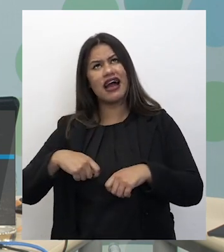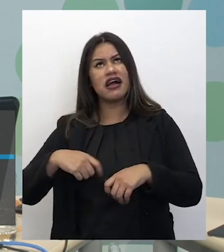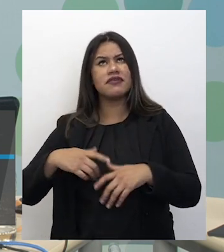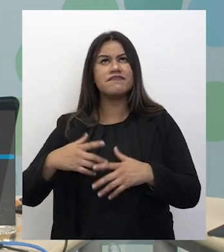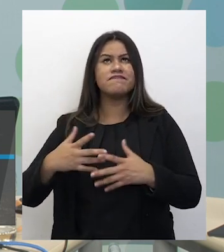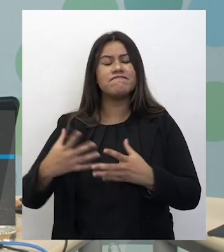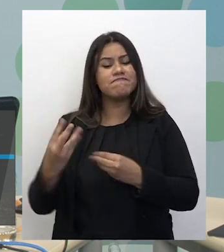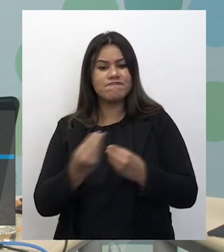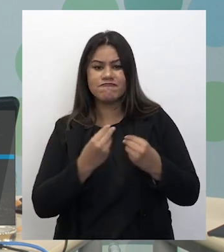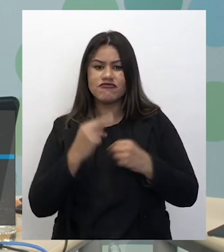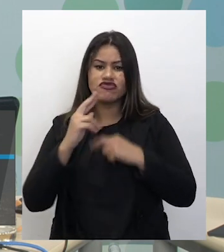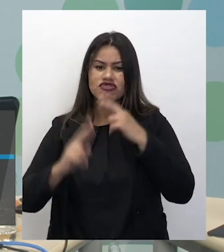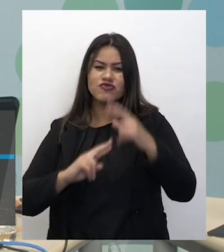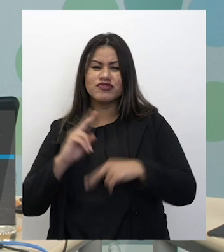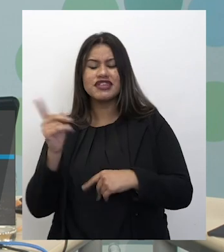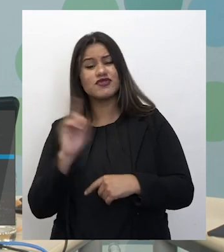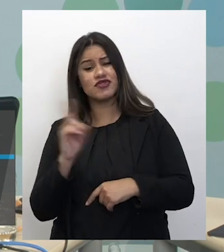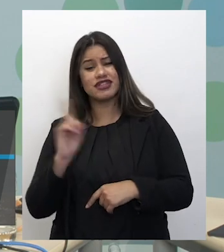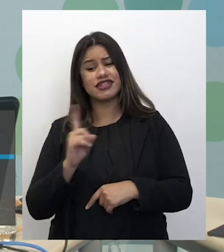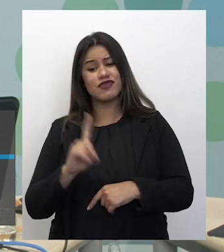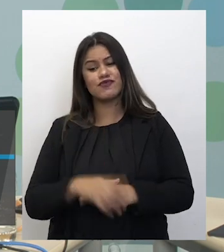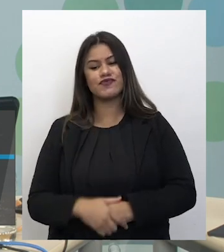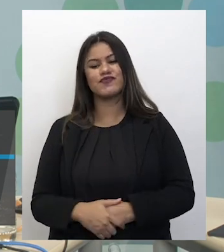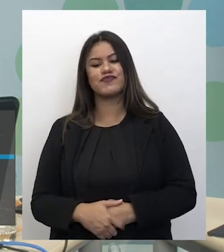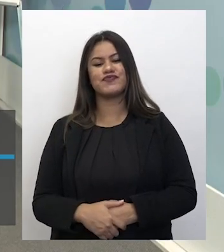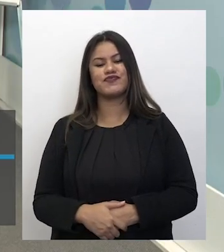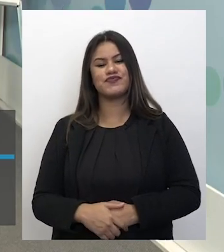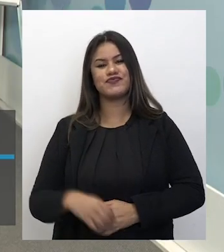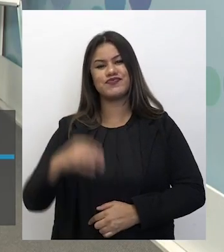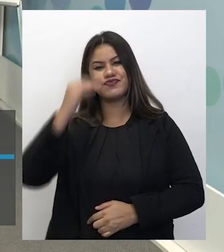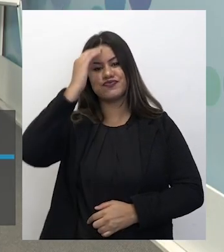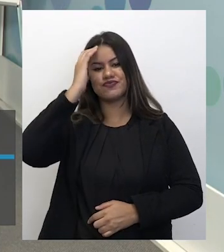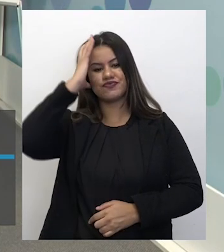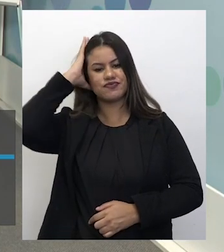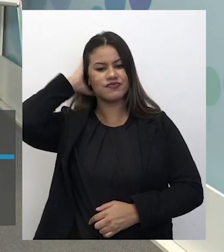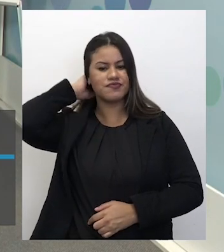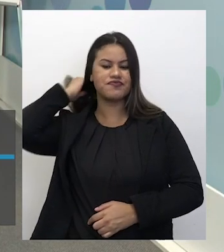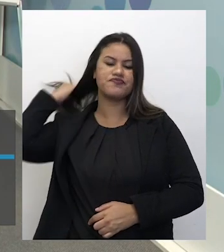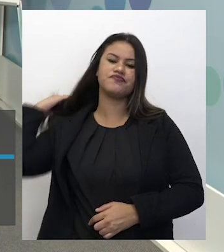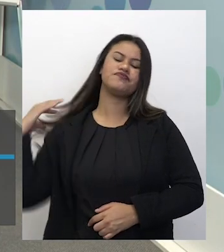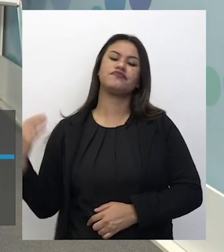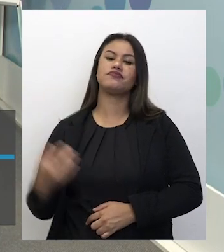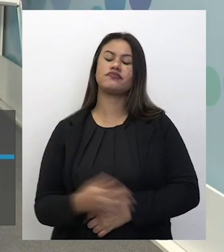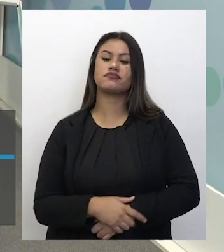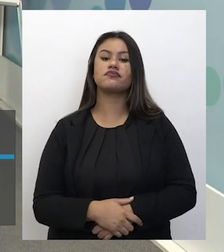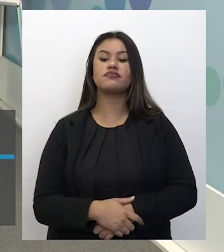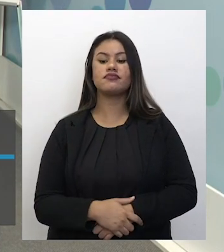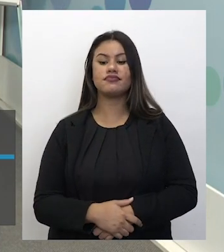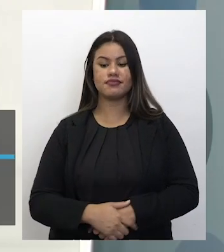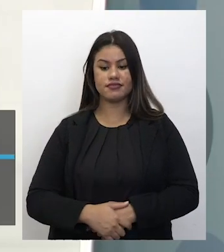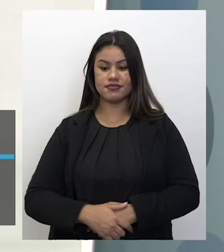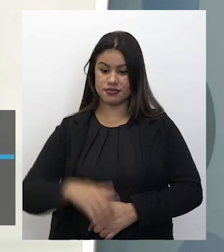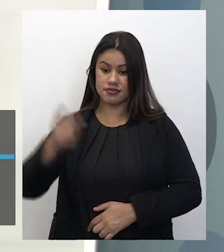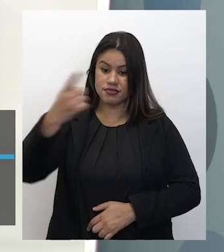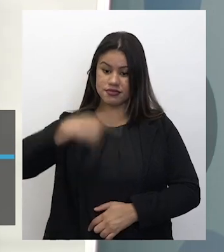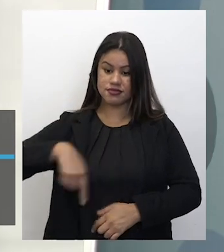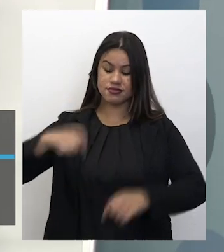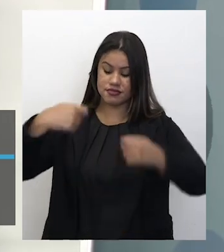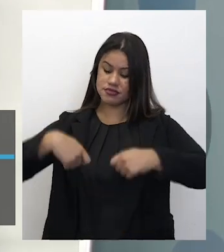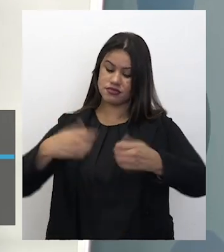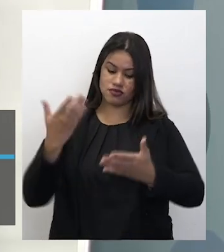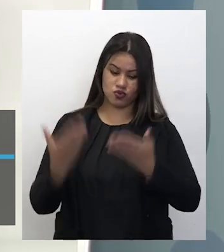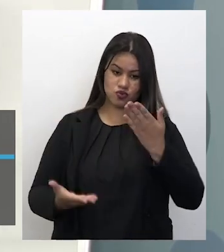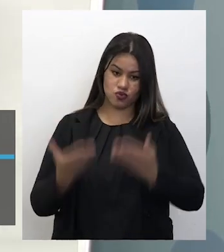maioria escreveu não. Ok. Gente, então assim, né? A gente tem que levar em consideração os